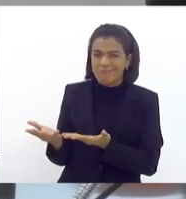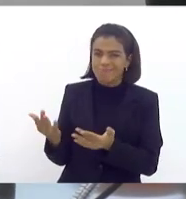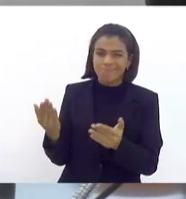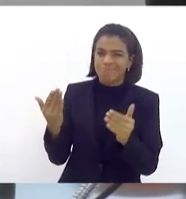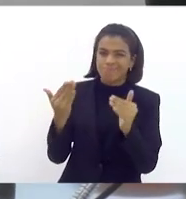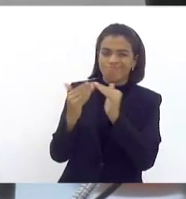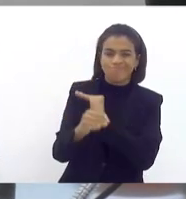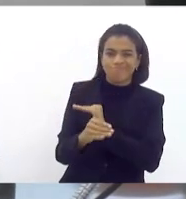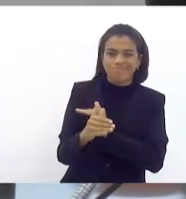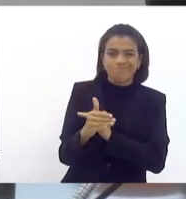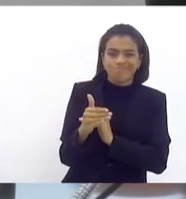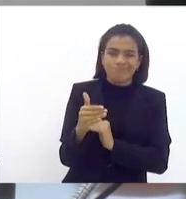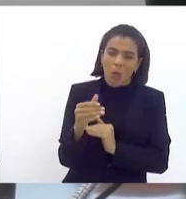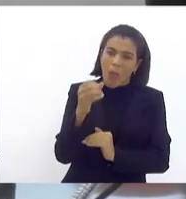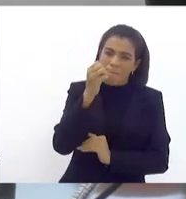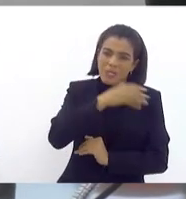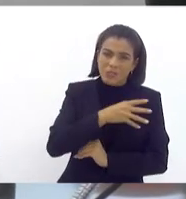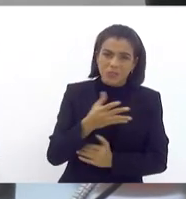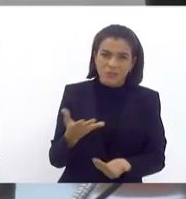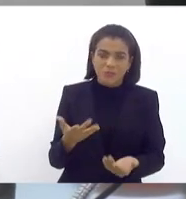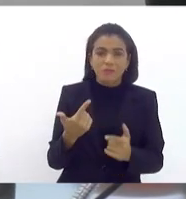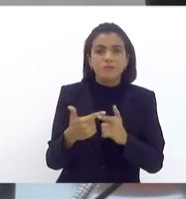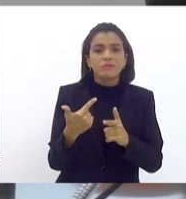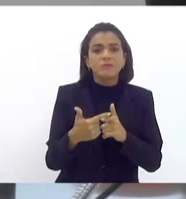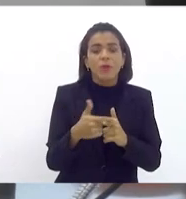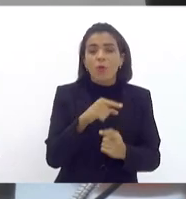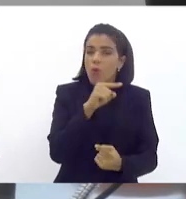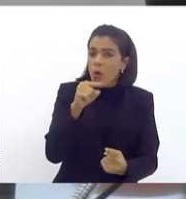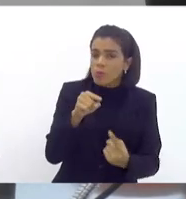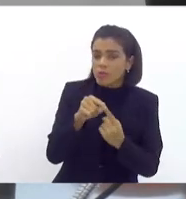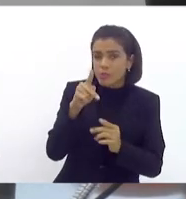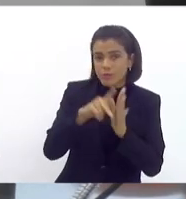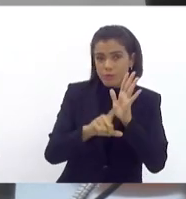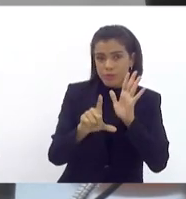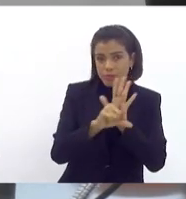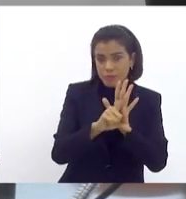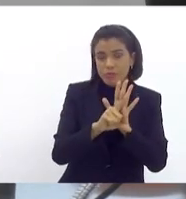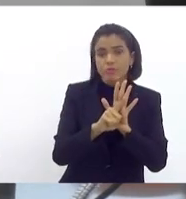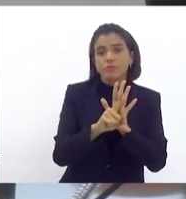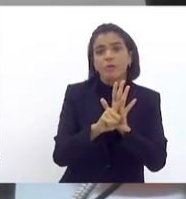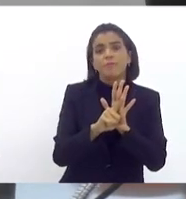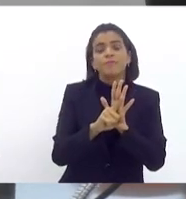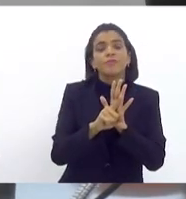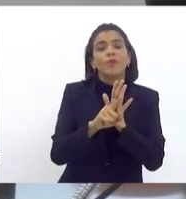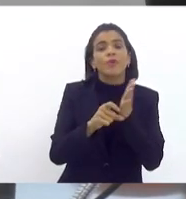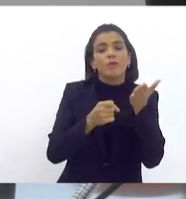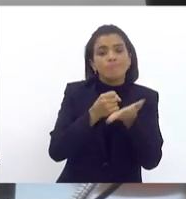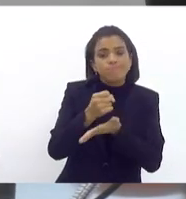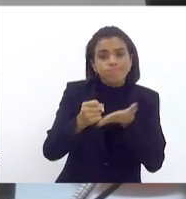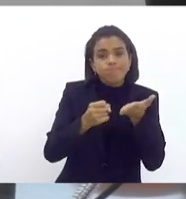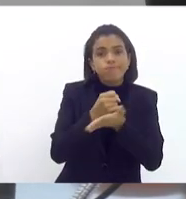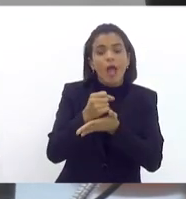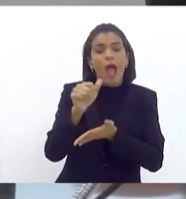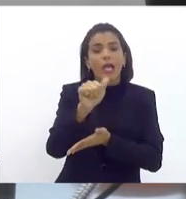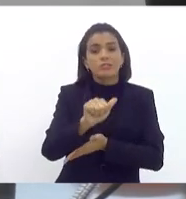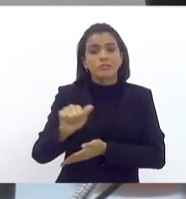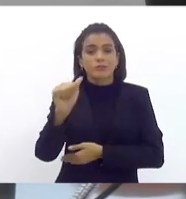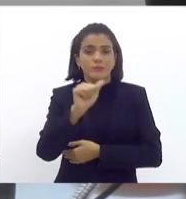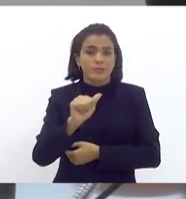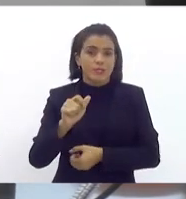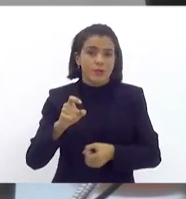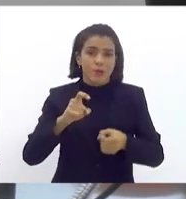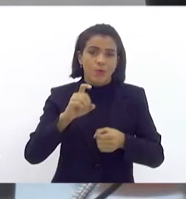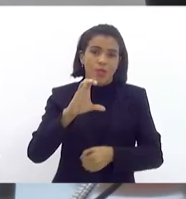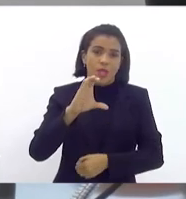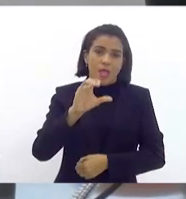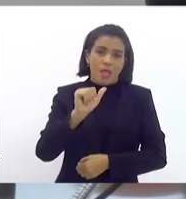um verdadeiro absurdo, em que pese assim, o objetivo do projeto de lei seja fomentar as associações de catadores. E